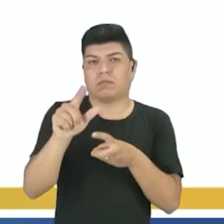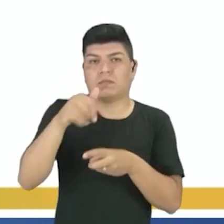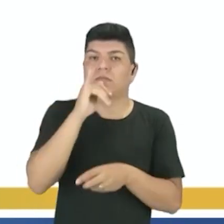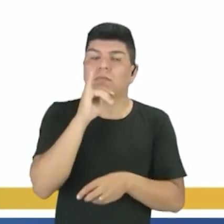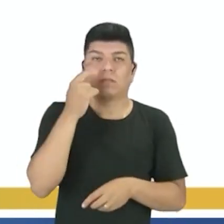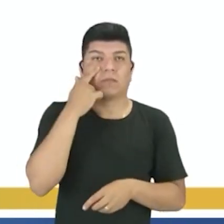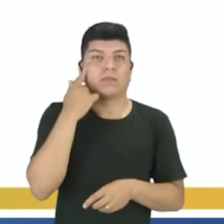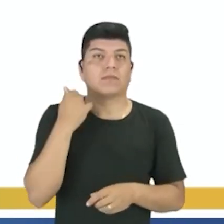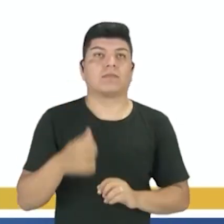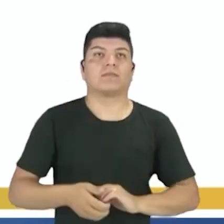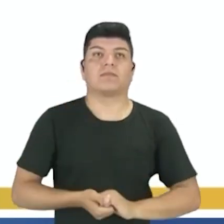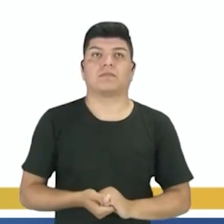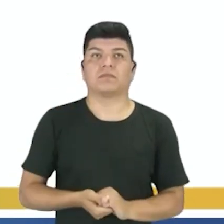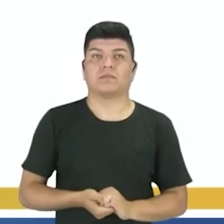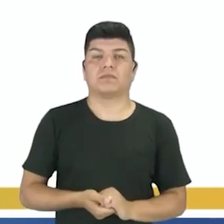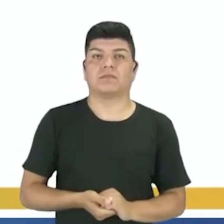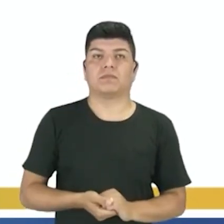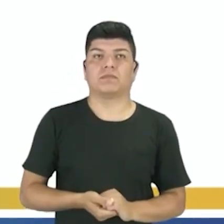exemplo.